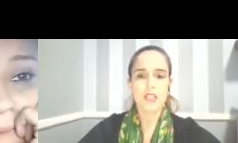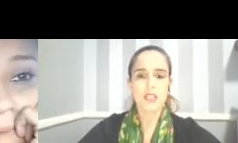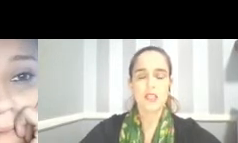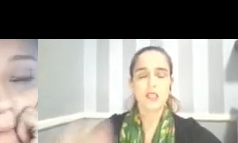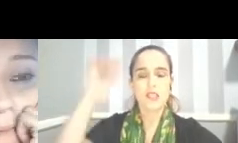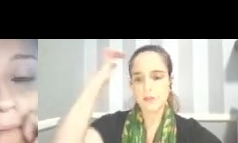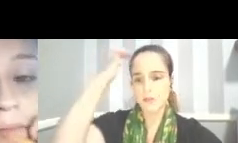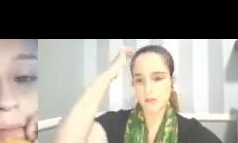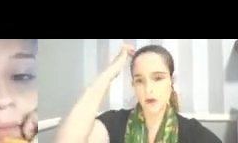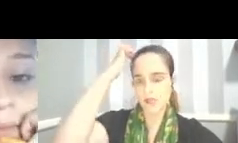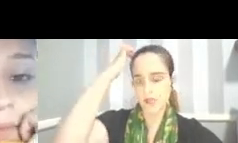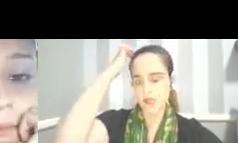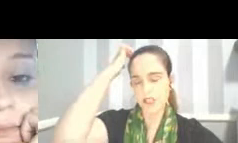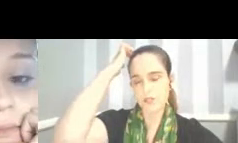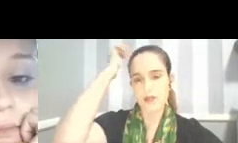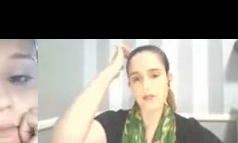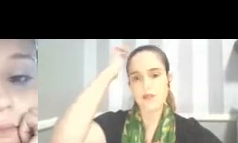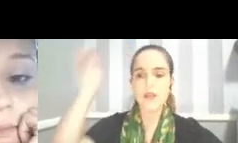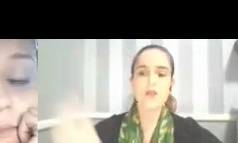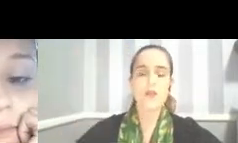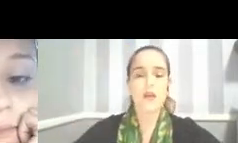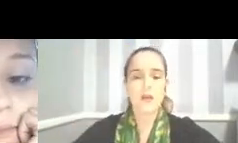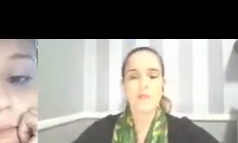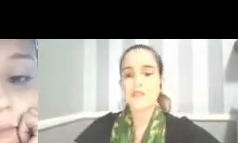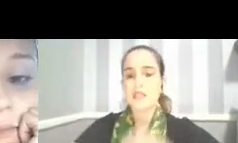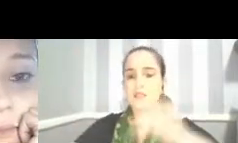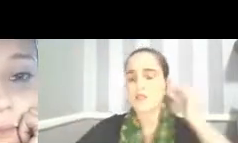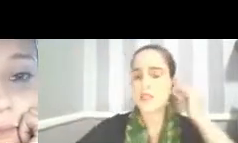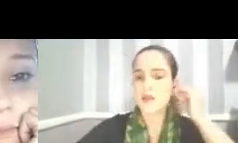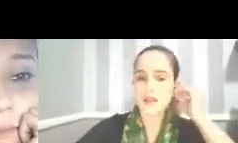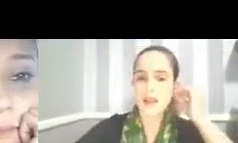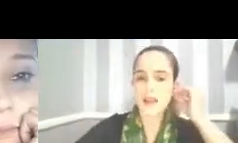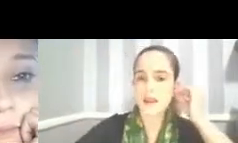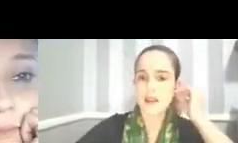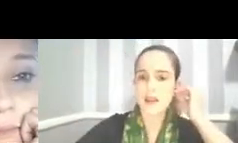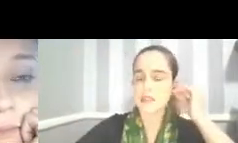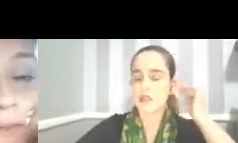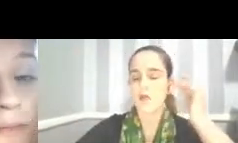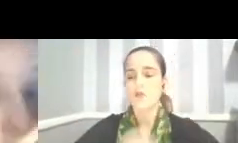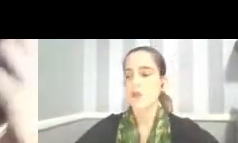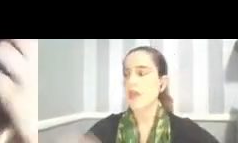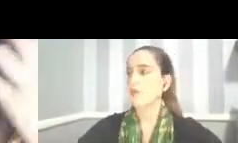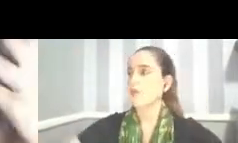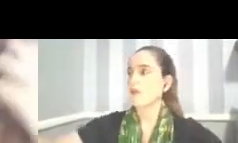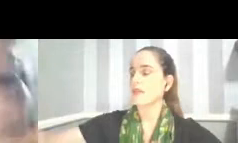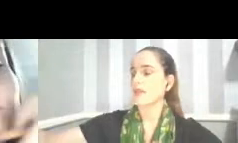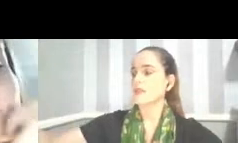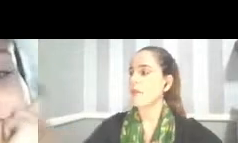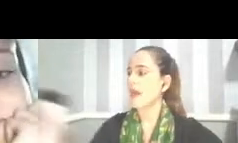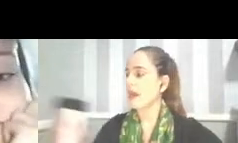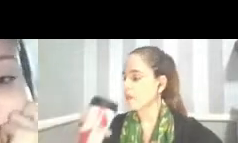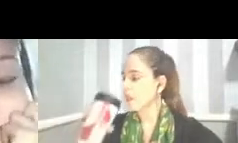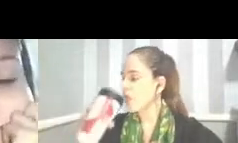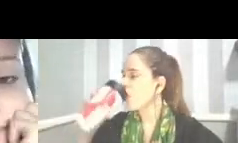uma imagem boa de membro inferior, mas vocês conseguiram entender em relação ao joelho, ou quando